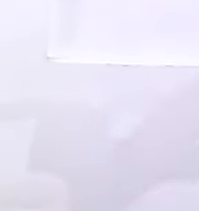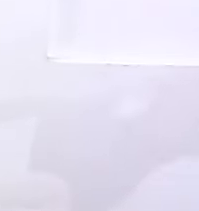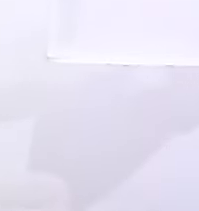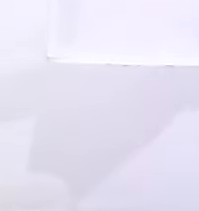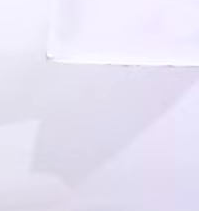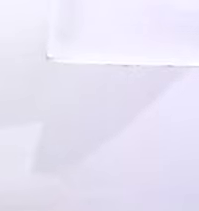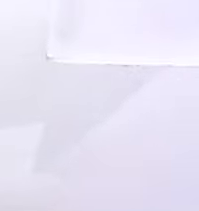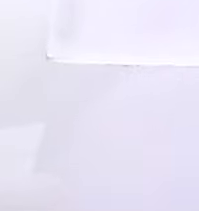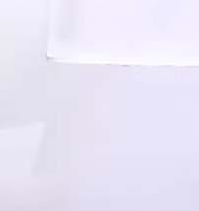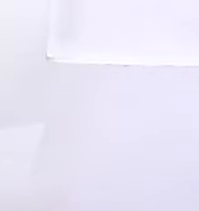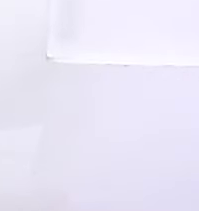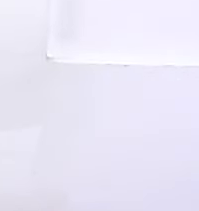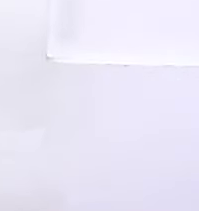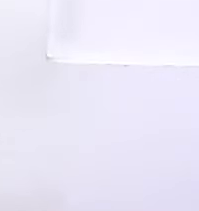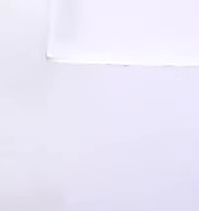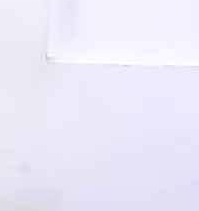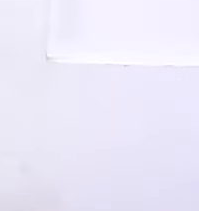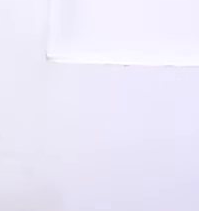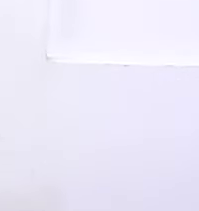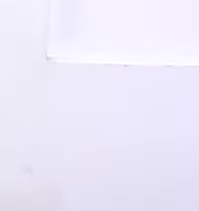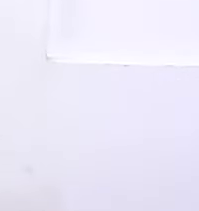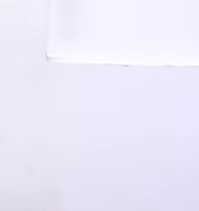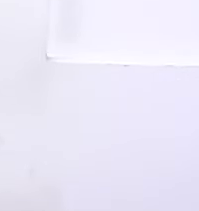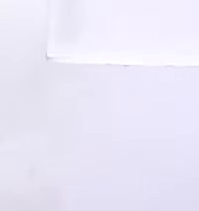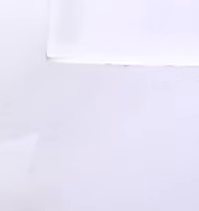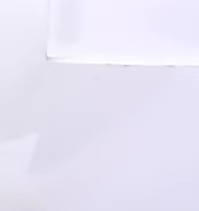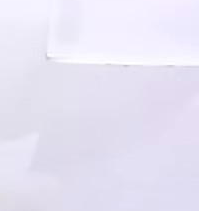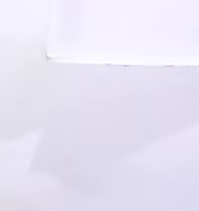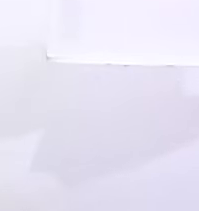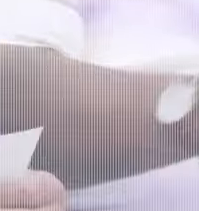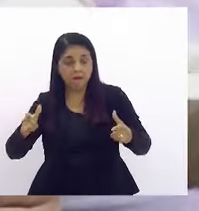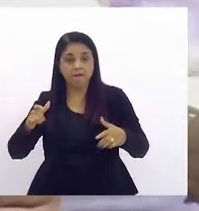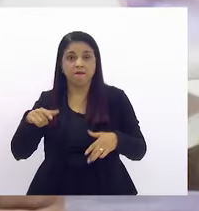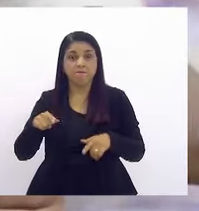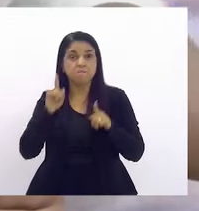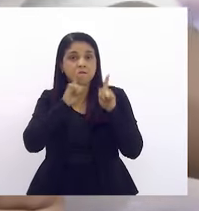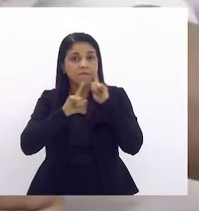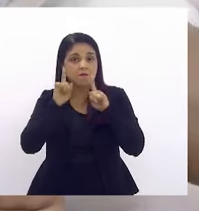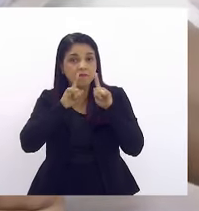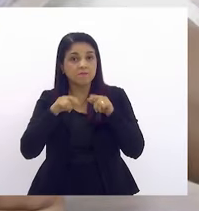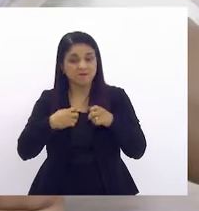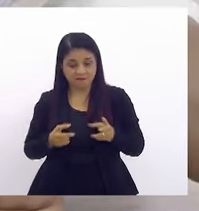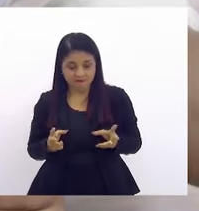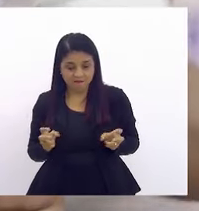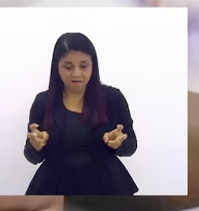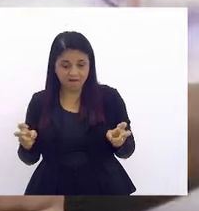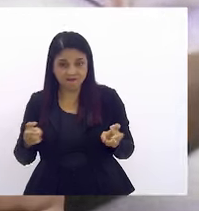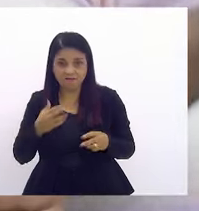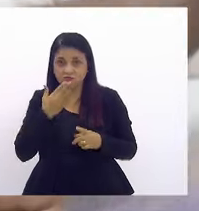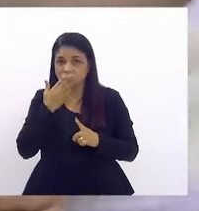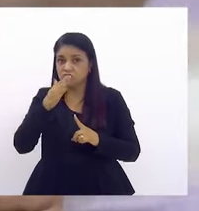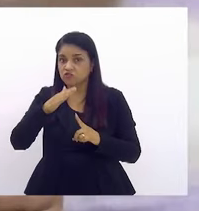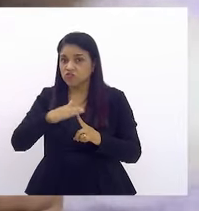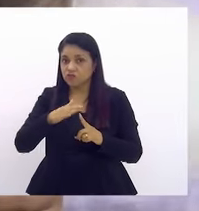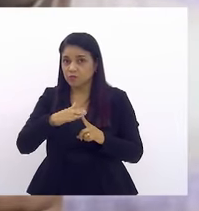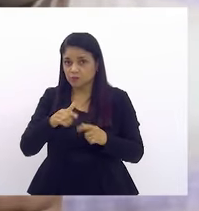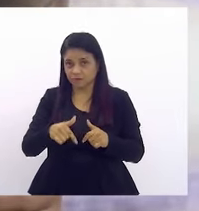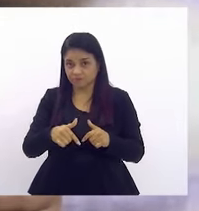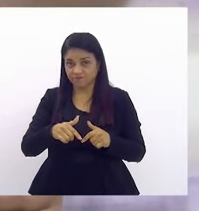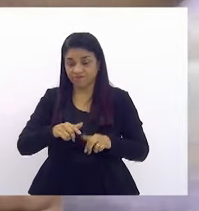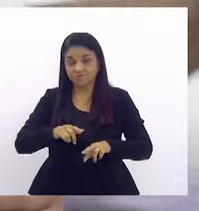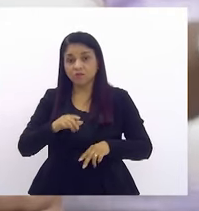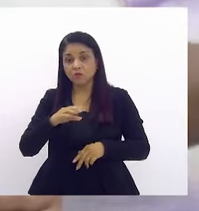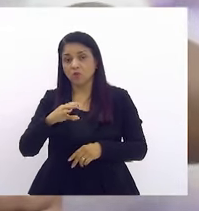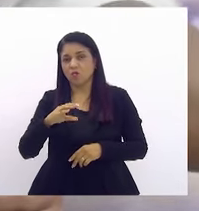nossa Maricá, e já começou a aparecer na nossa cidade a espécie do caranguejo-sá. O caranguejo-sá é muito propício lá